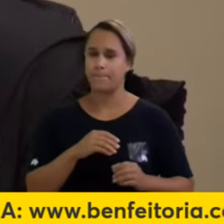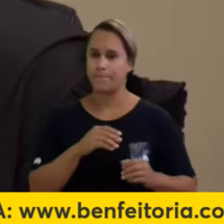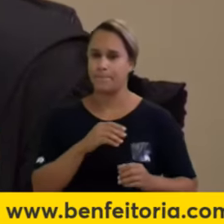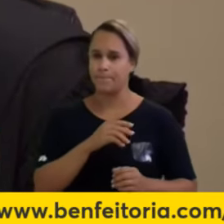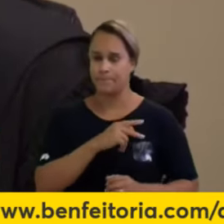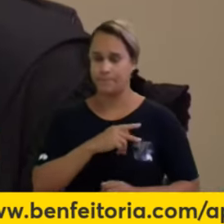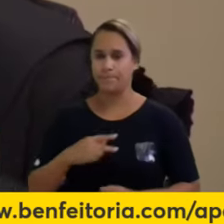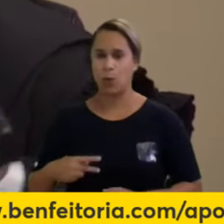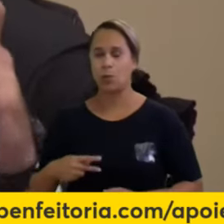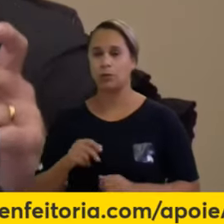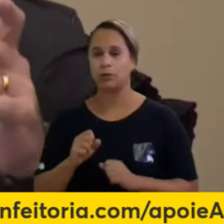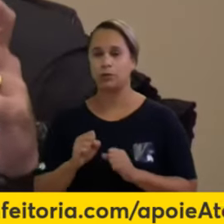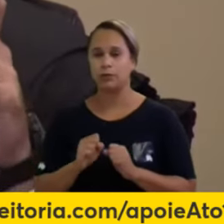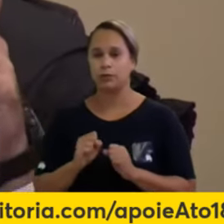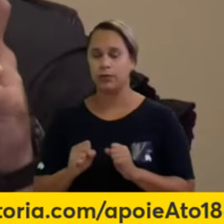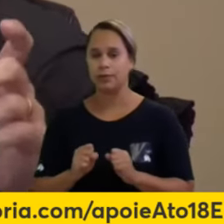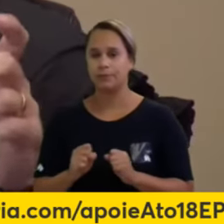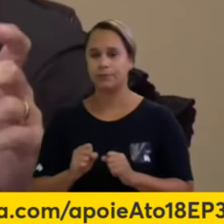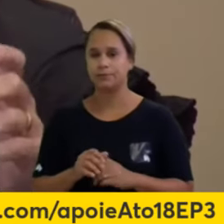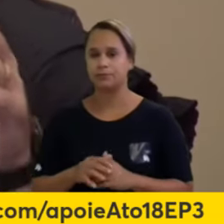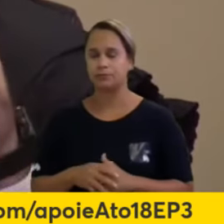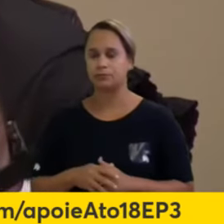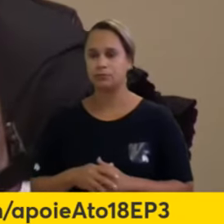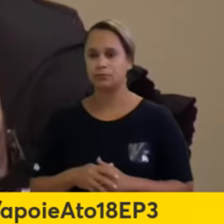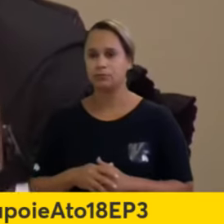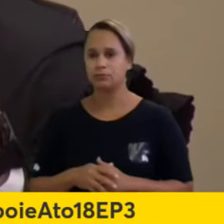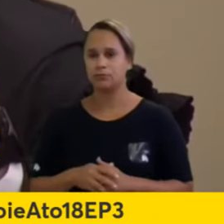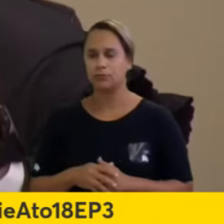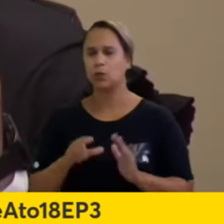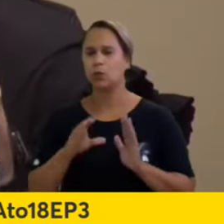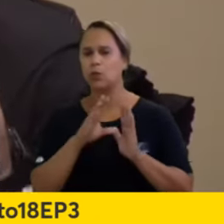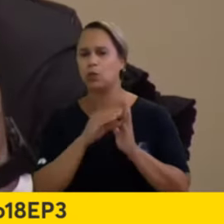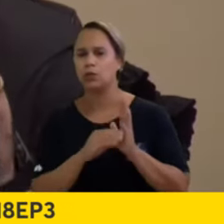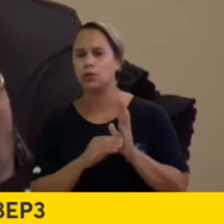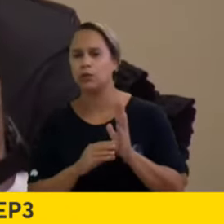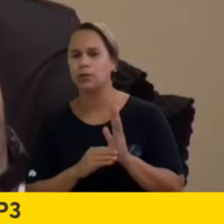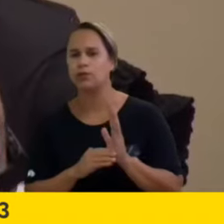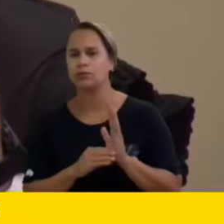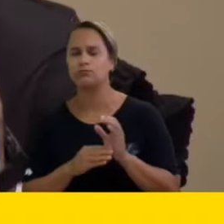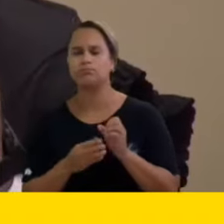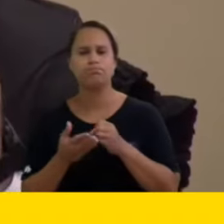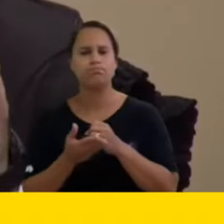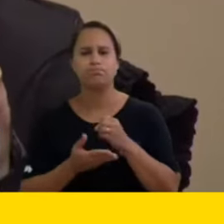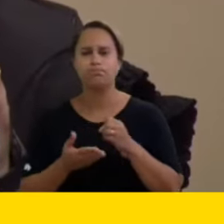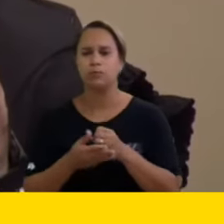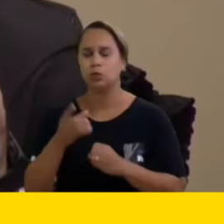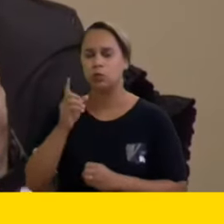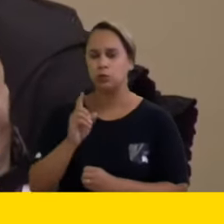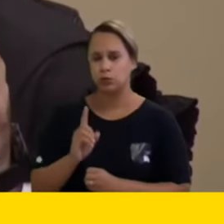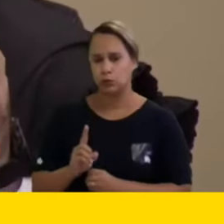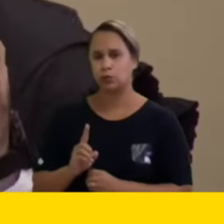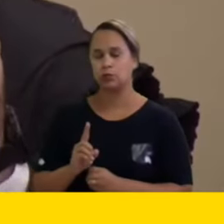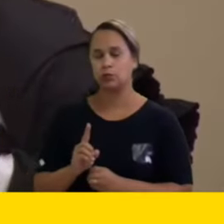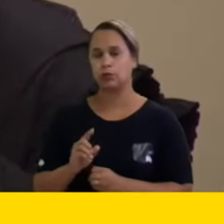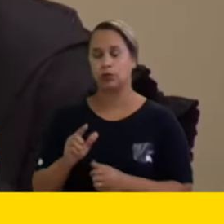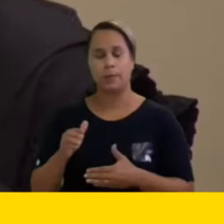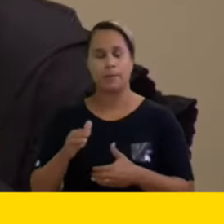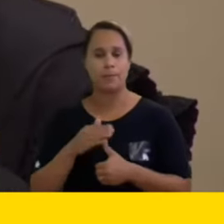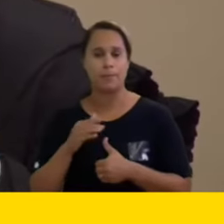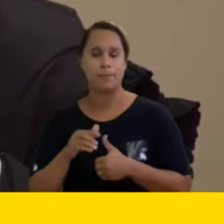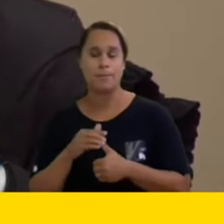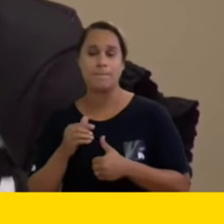proteger o núcleo ou conteúdo essencial do direito e de outro a obrigação de observar o princípio da proporcionalidade